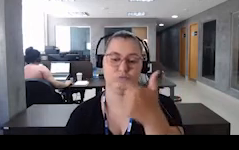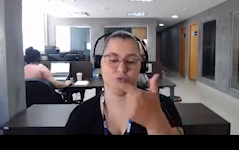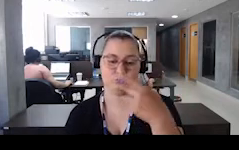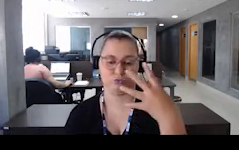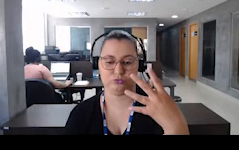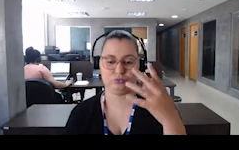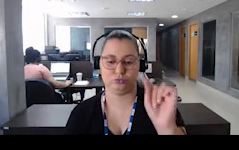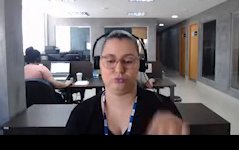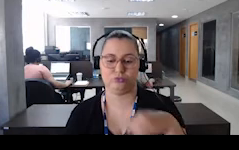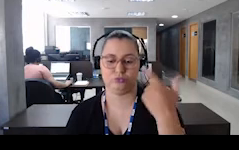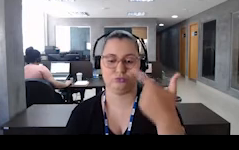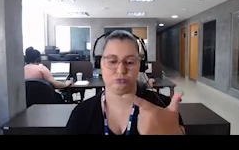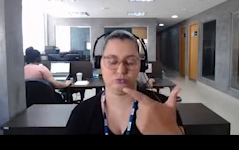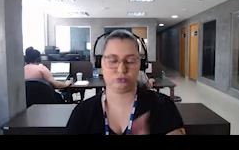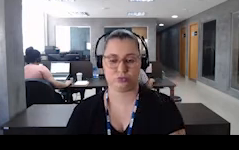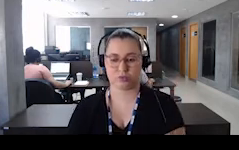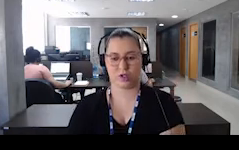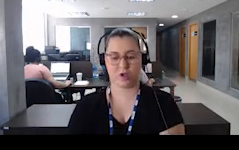Então, colocar aqui, ó.